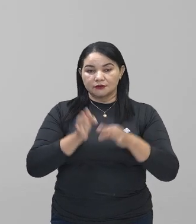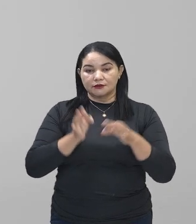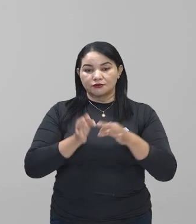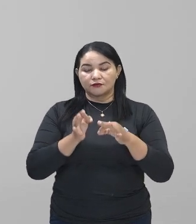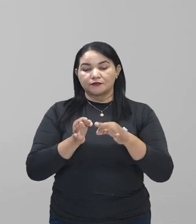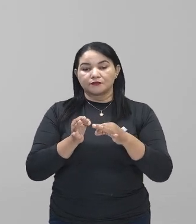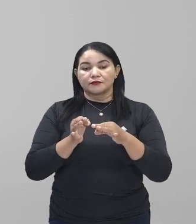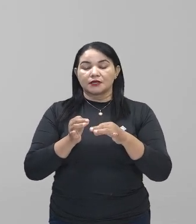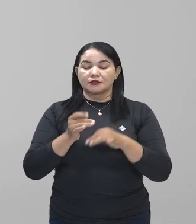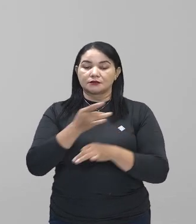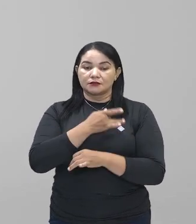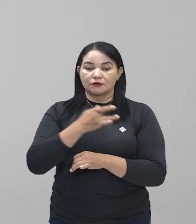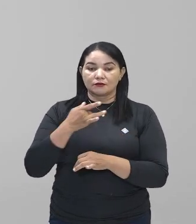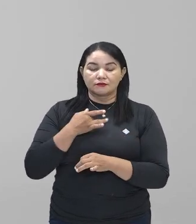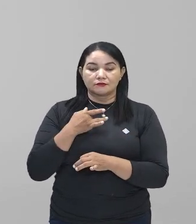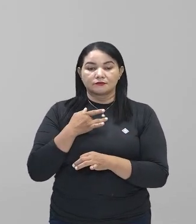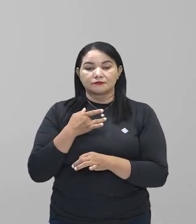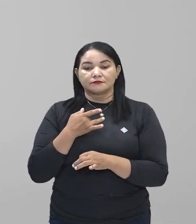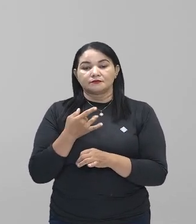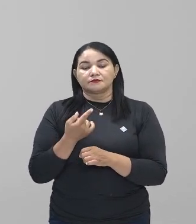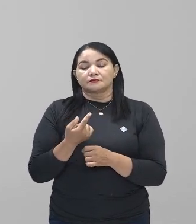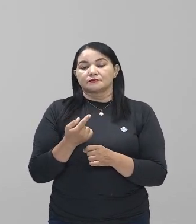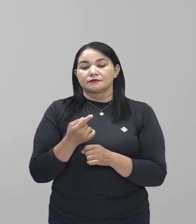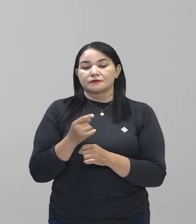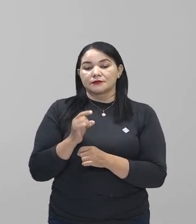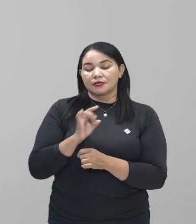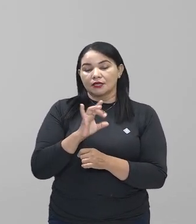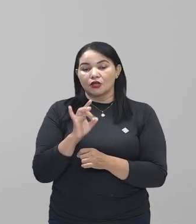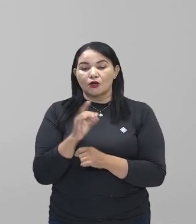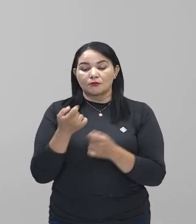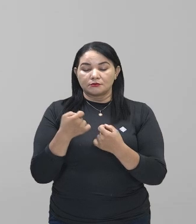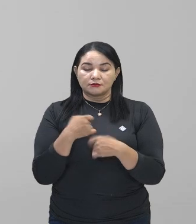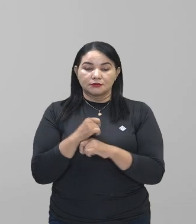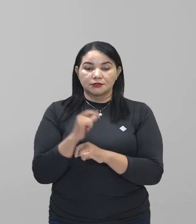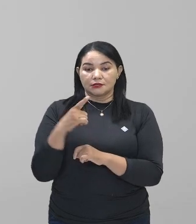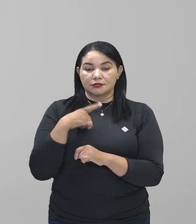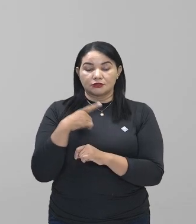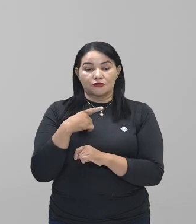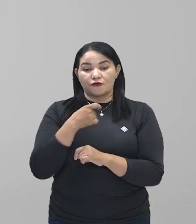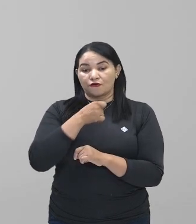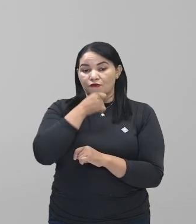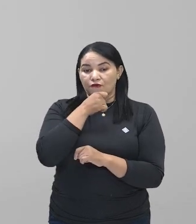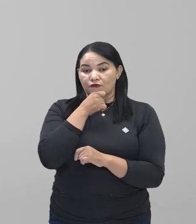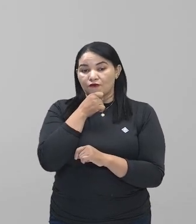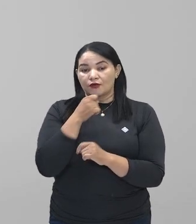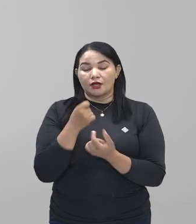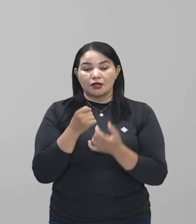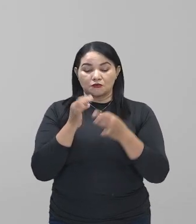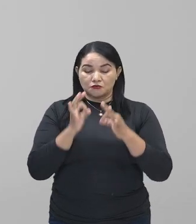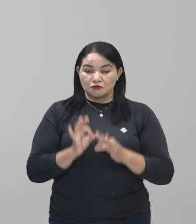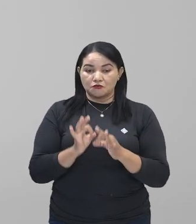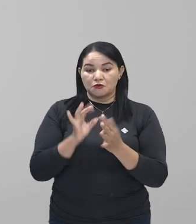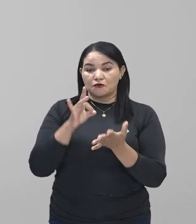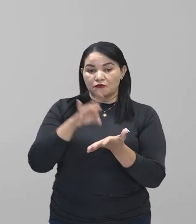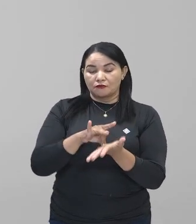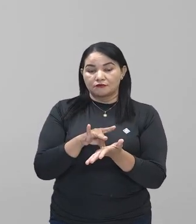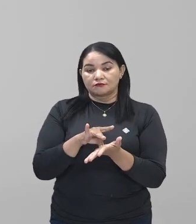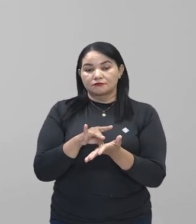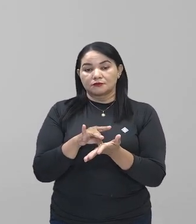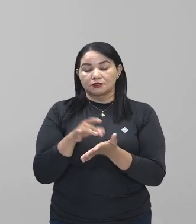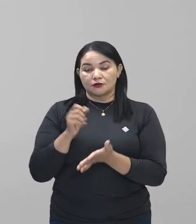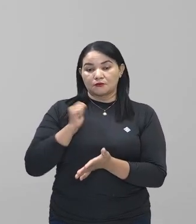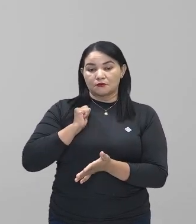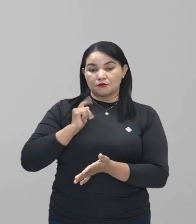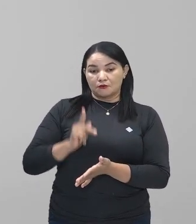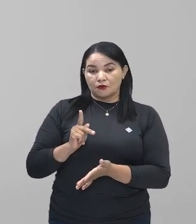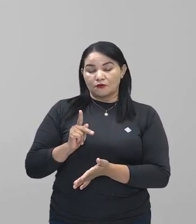à saúde, para que tenha uma velhice digna. Todo mundo vai envelhecer. Tem uma aposentadoria. Então,